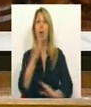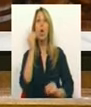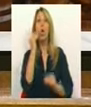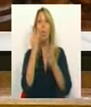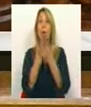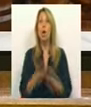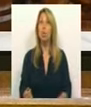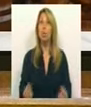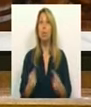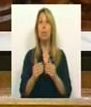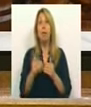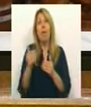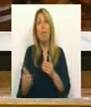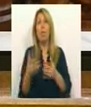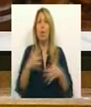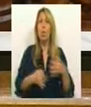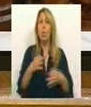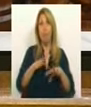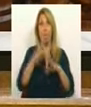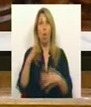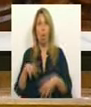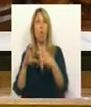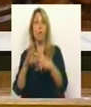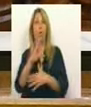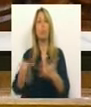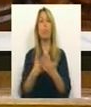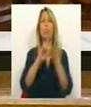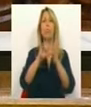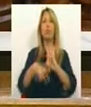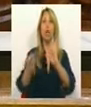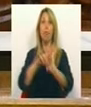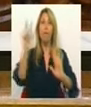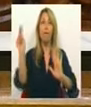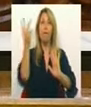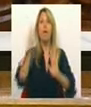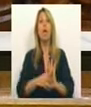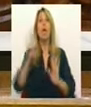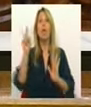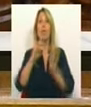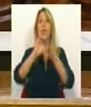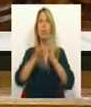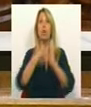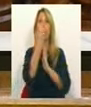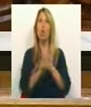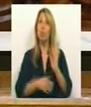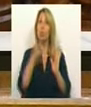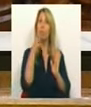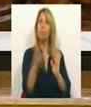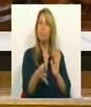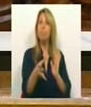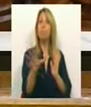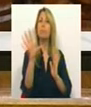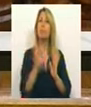resolução extrajudicial de conflitos, propõe dois projetos de lei e dois projetos de resolução que passo a citar